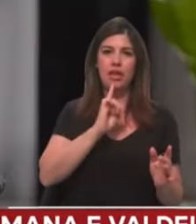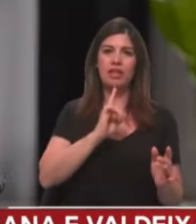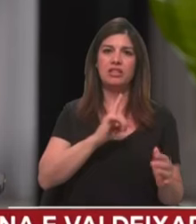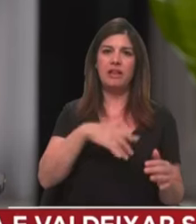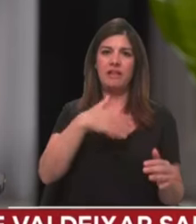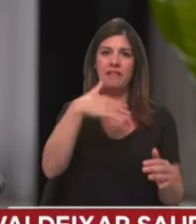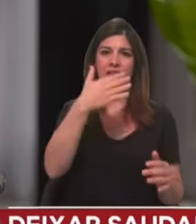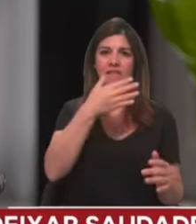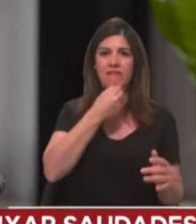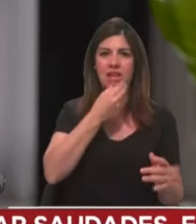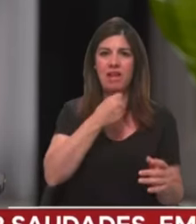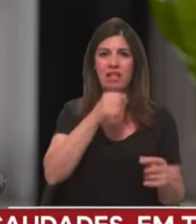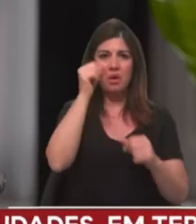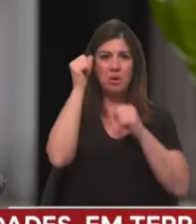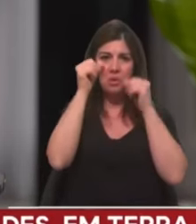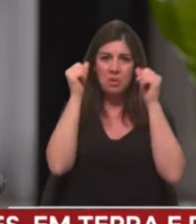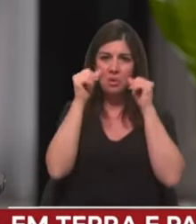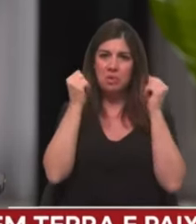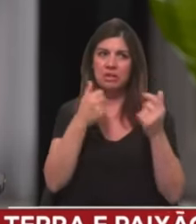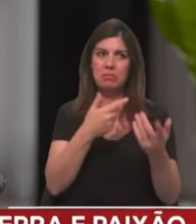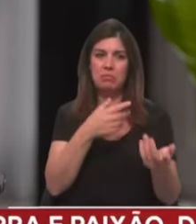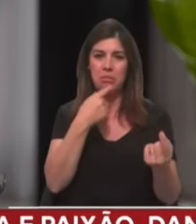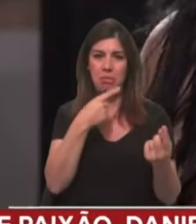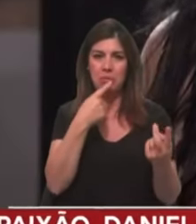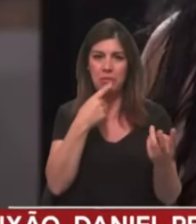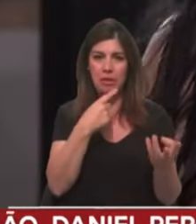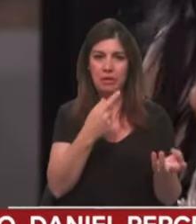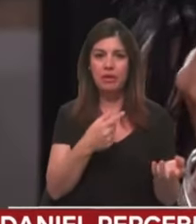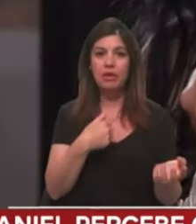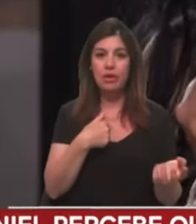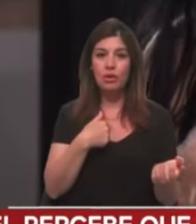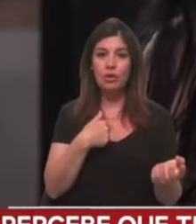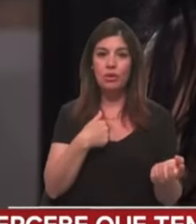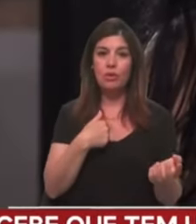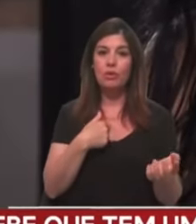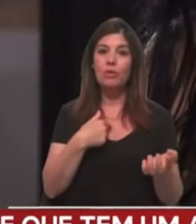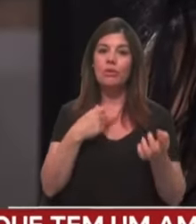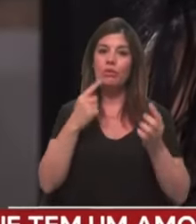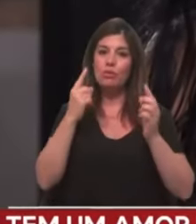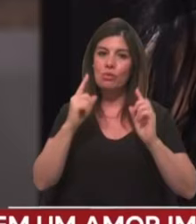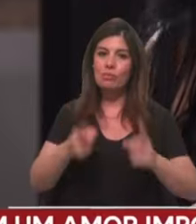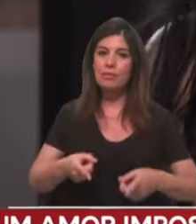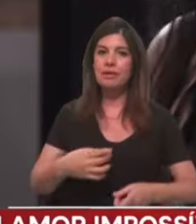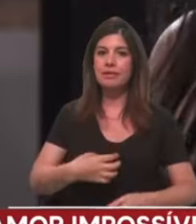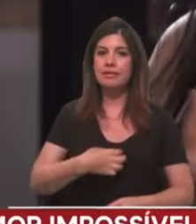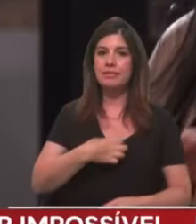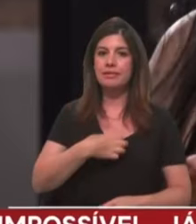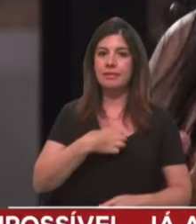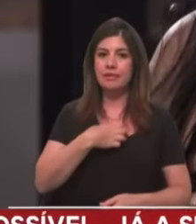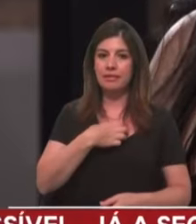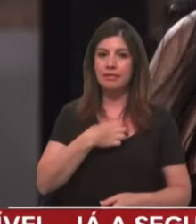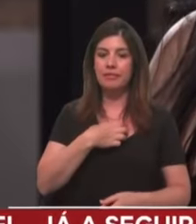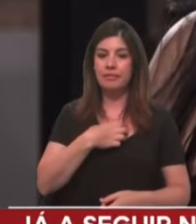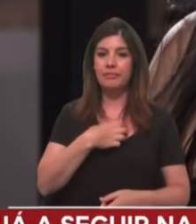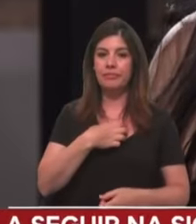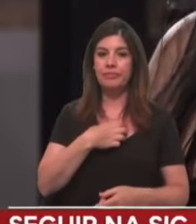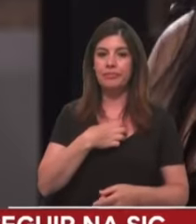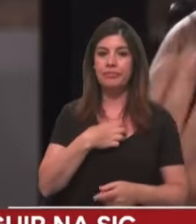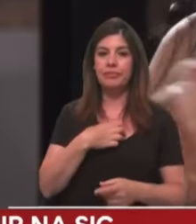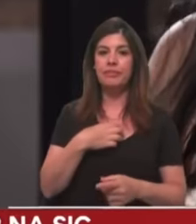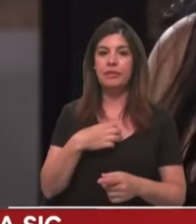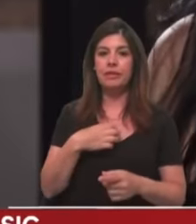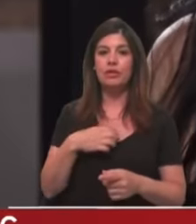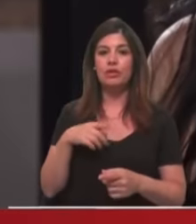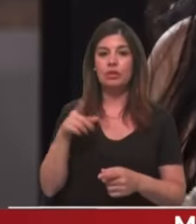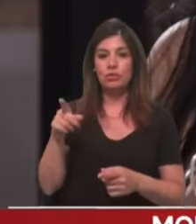que tem rugas, não sei o quê. Eu estou a começar a sentir, e como sabes, eu fiz uma esterectomia total,